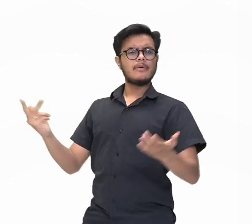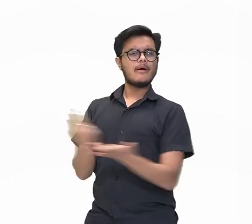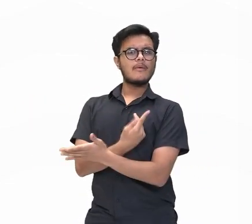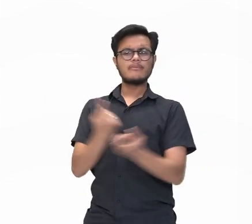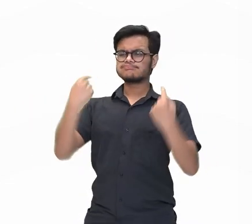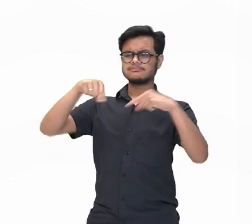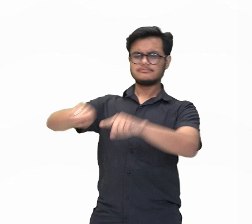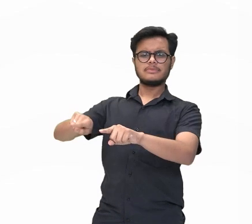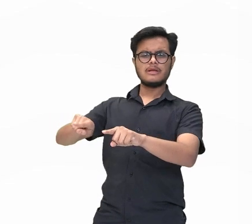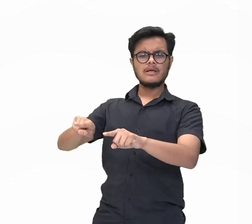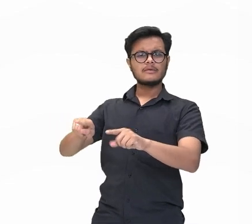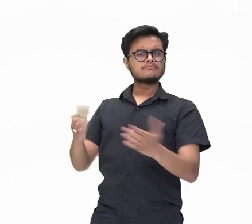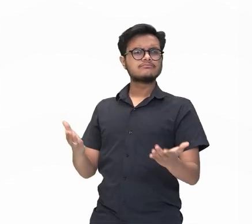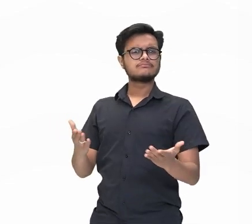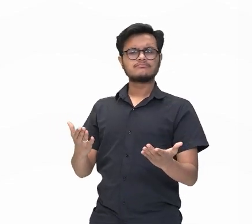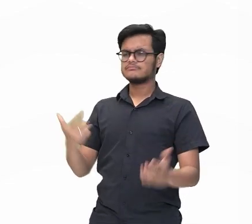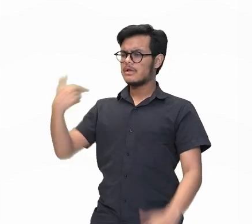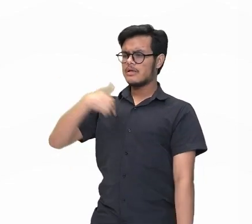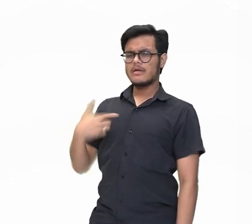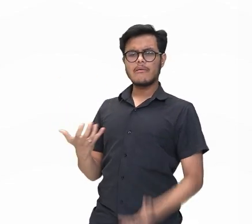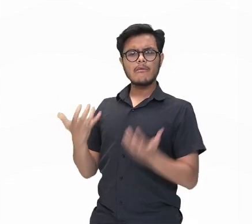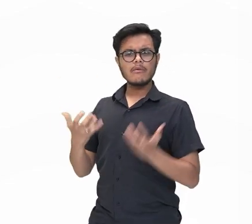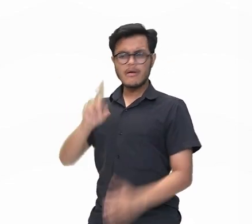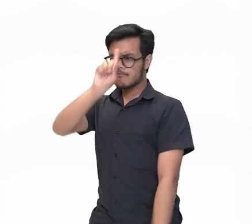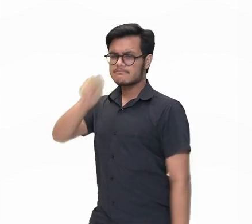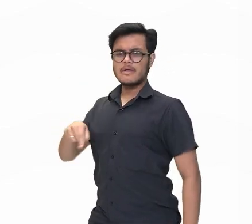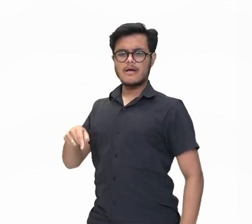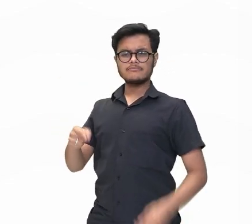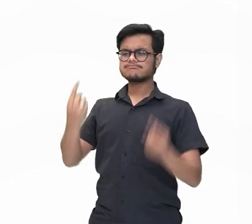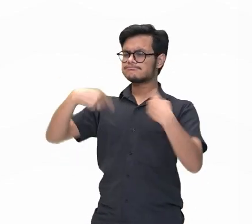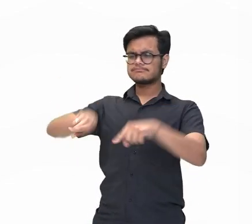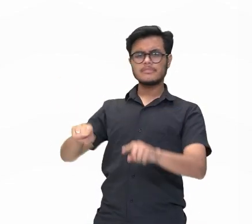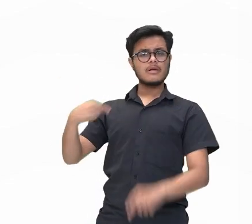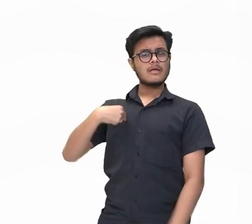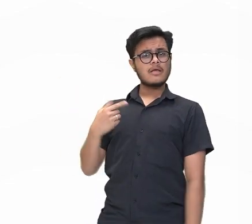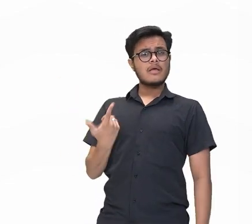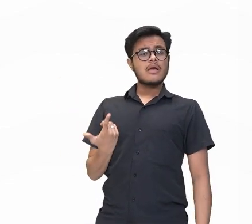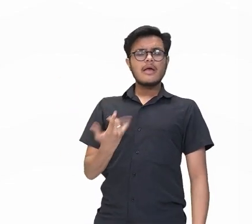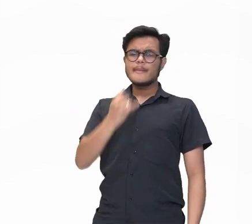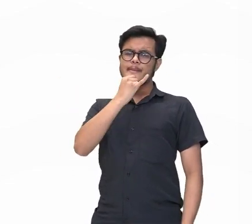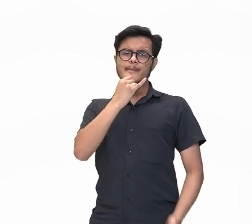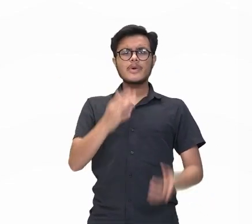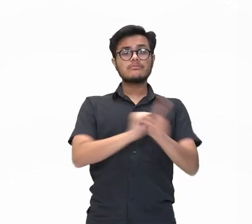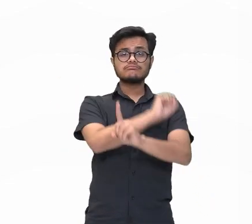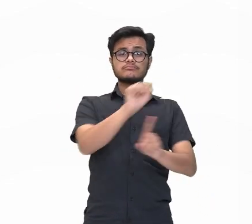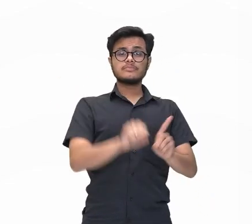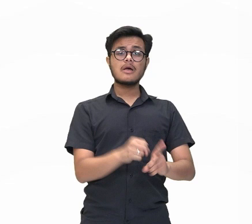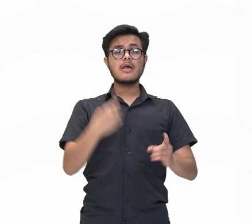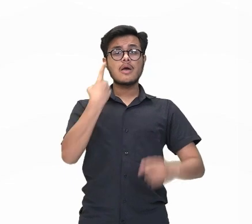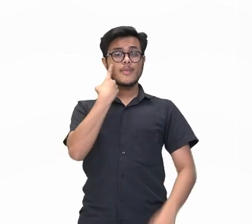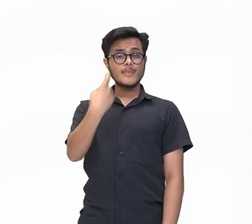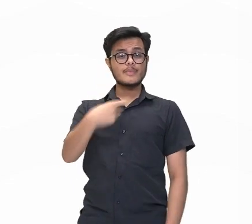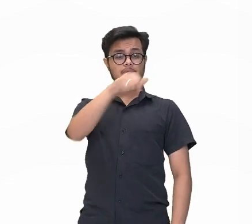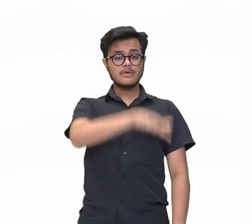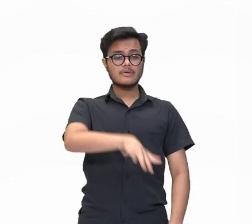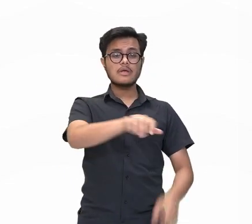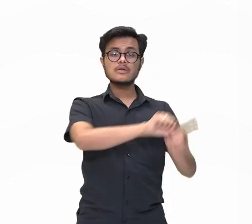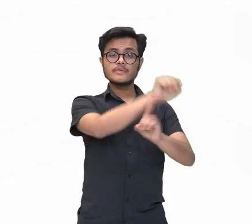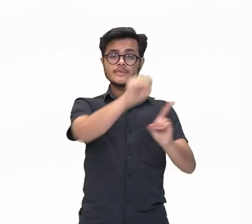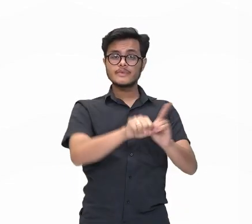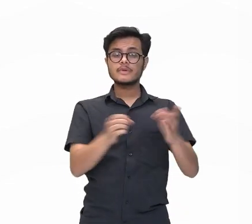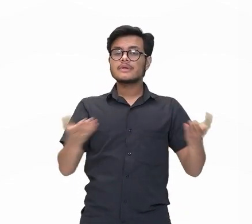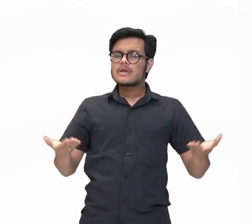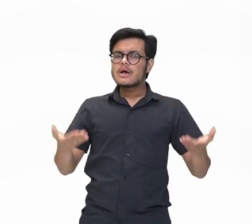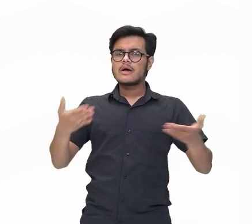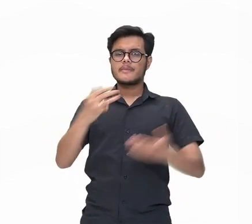exigir, vão cobrar publicamente algo de interesse coletivo, tá? Nessa modalidade, nós temos